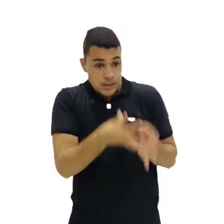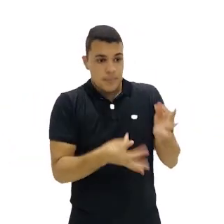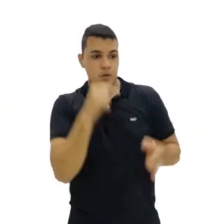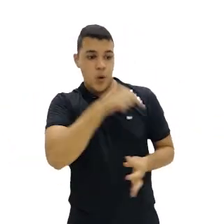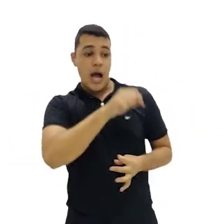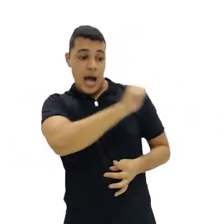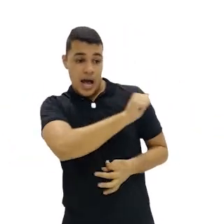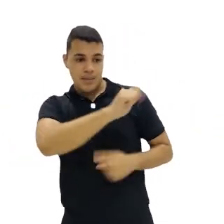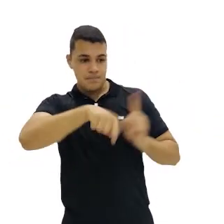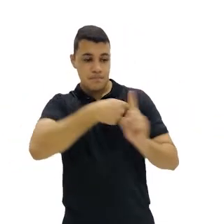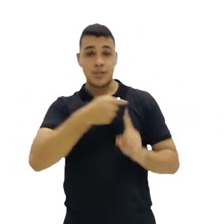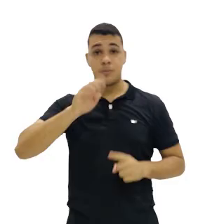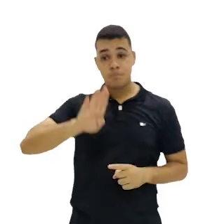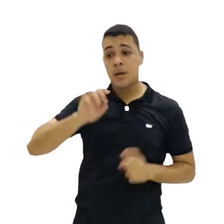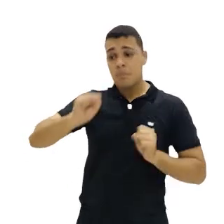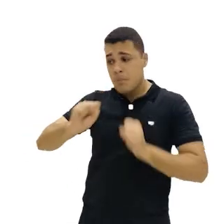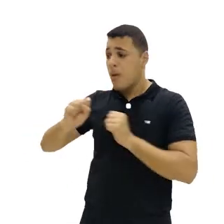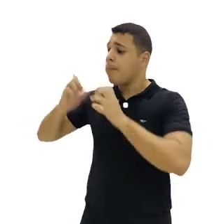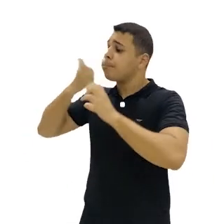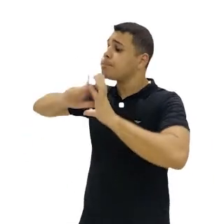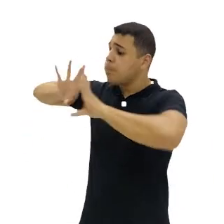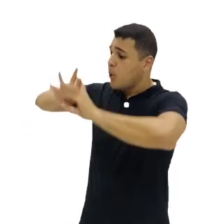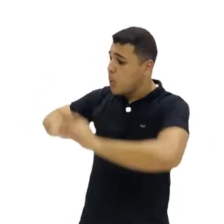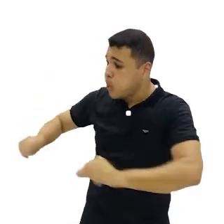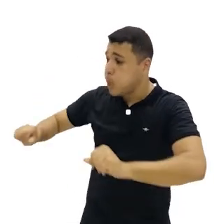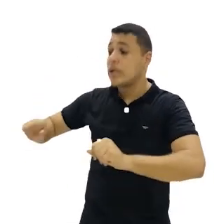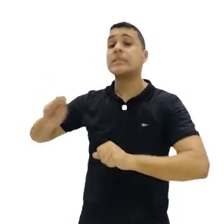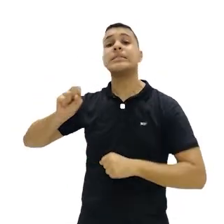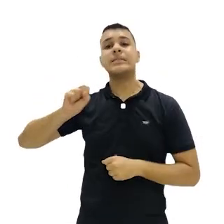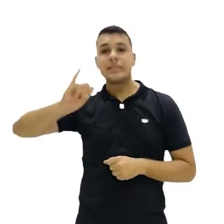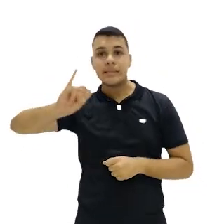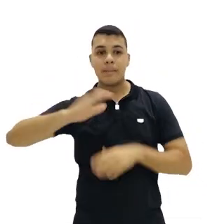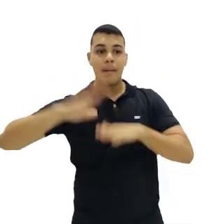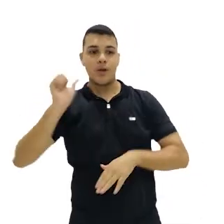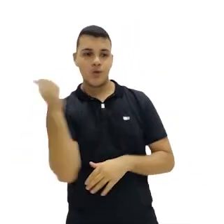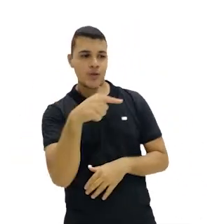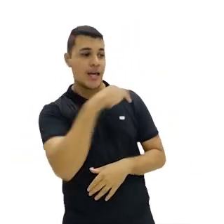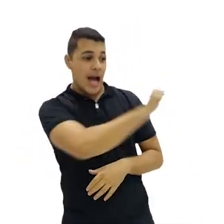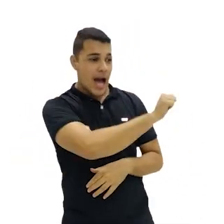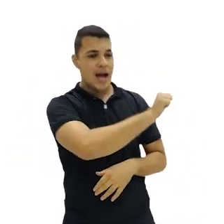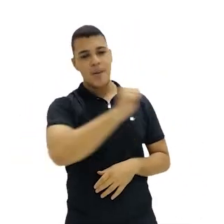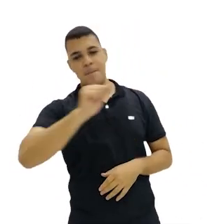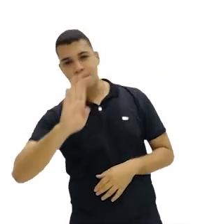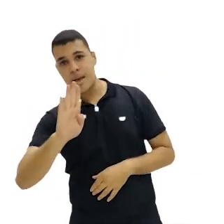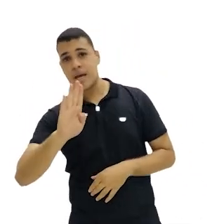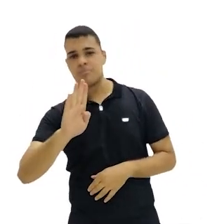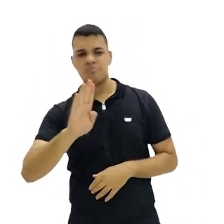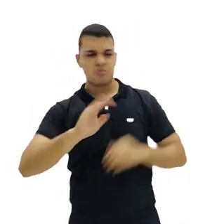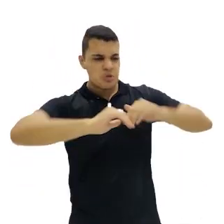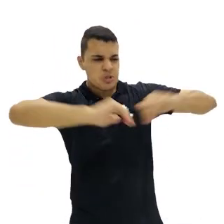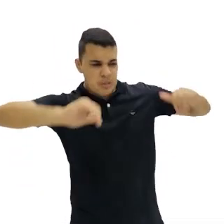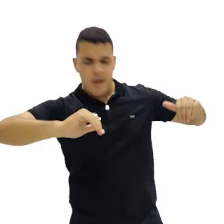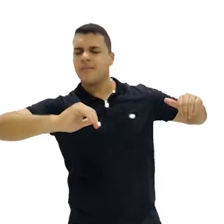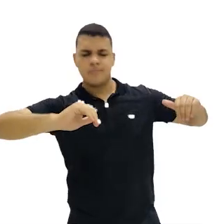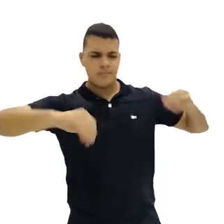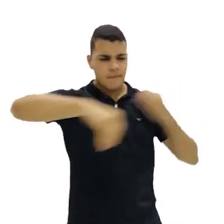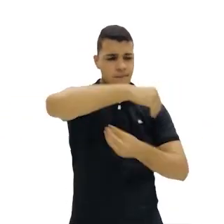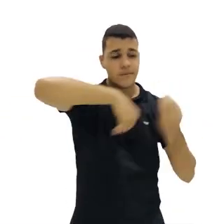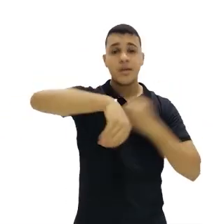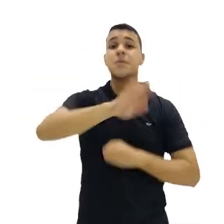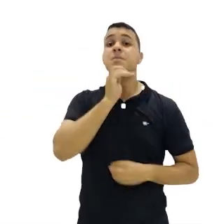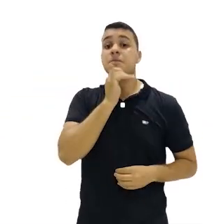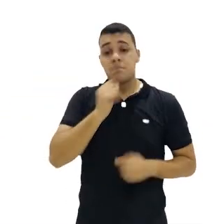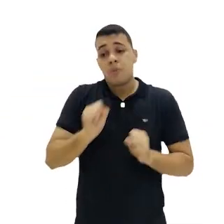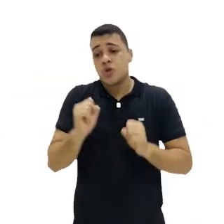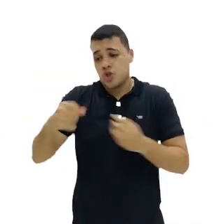A ou o tratamento B isoladamente. Por exemplo, combinar 2 antibióticos é melhor do que, para uma determinada doença,